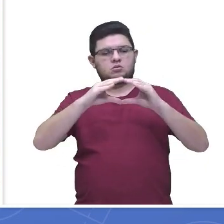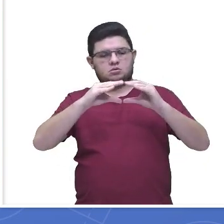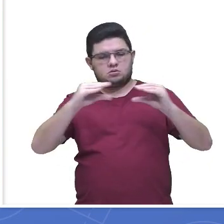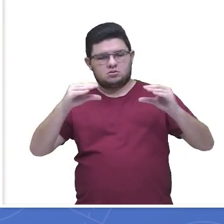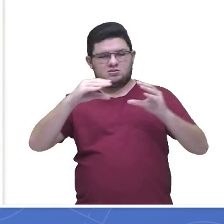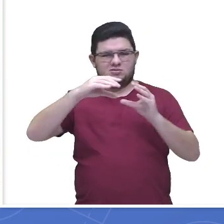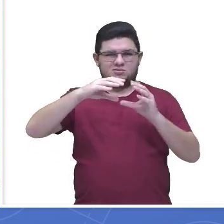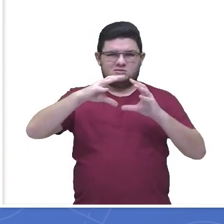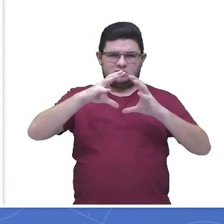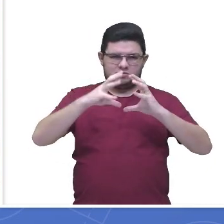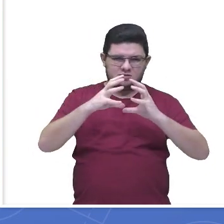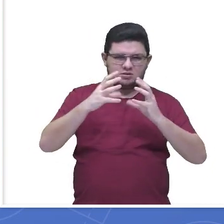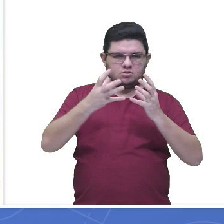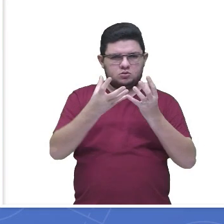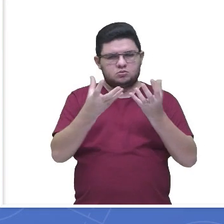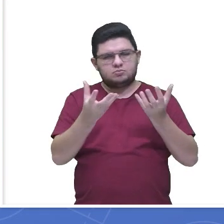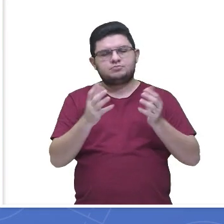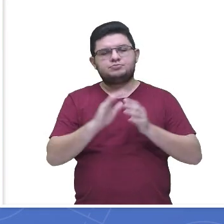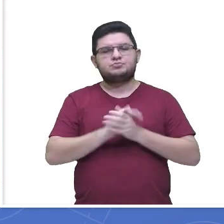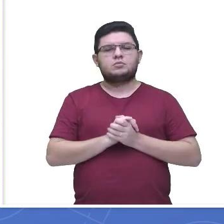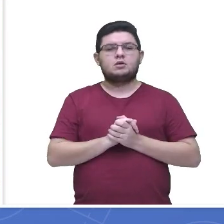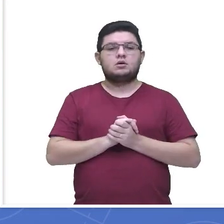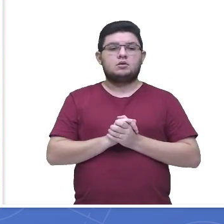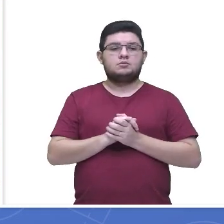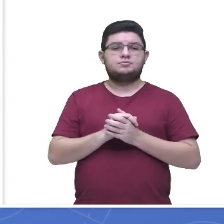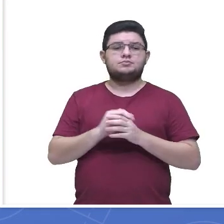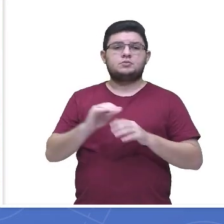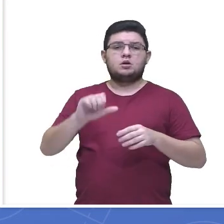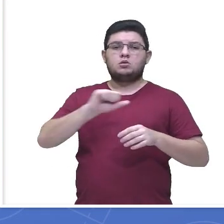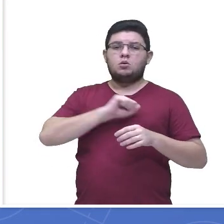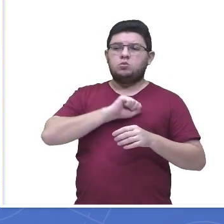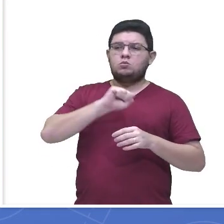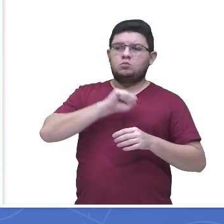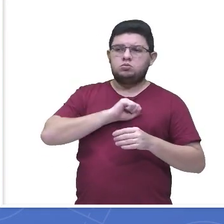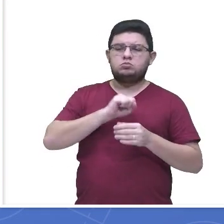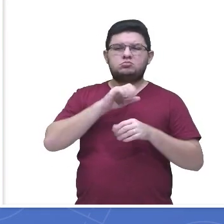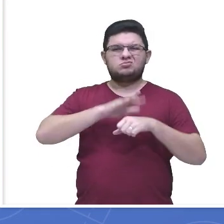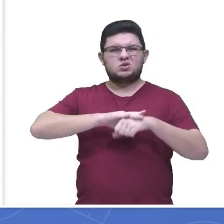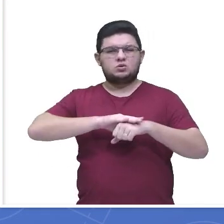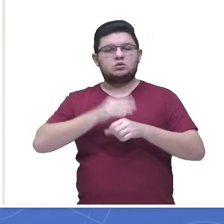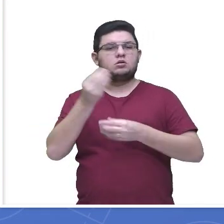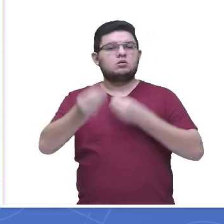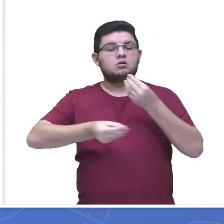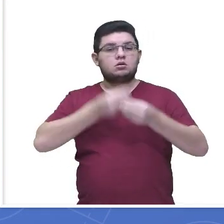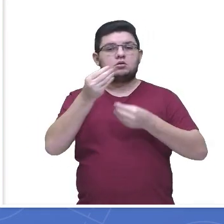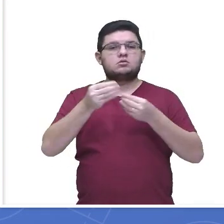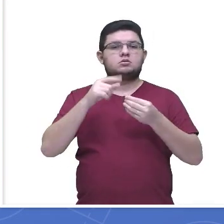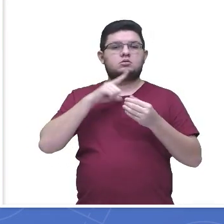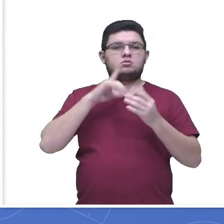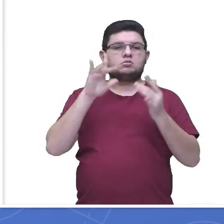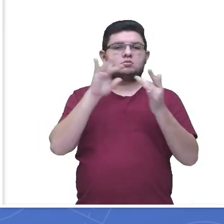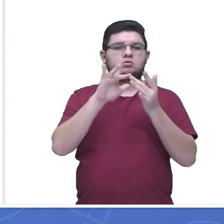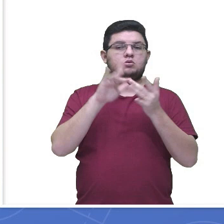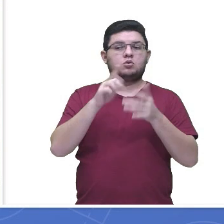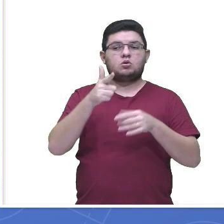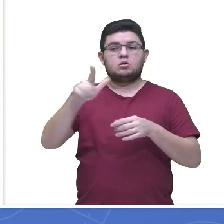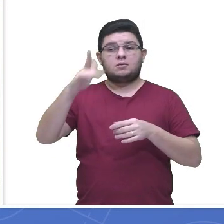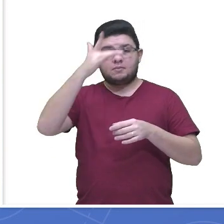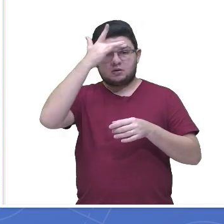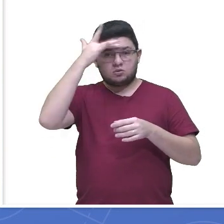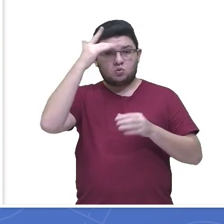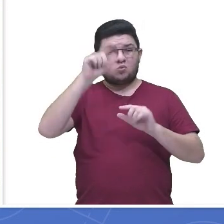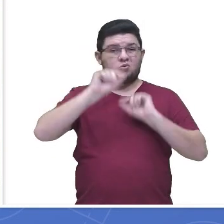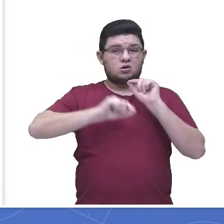O contágio da tuberculose, ele é a partir das gotículas de saliva. Então, a pessoa que está contaminada, que ela está